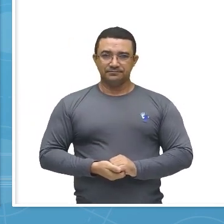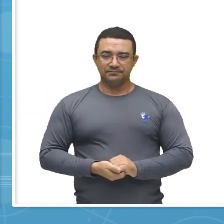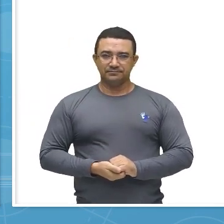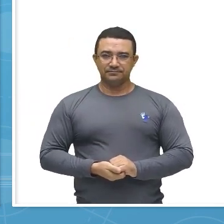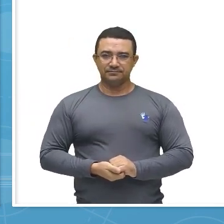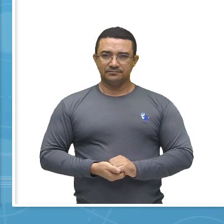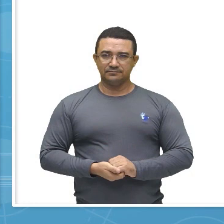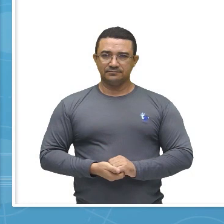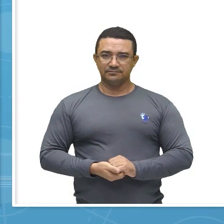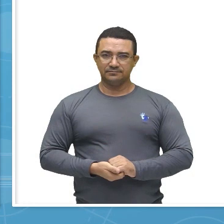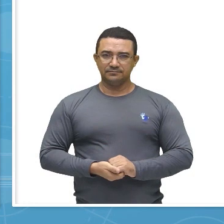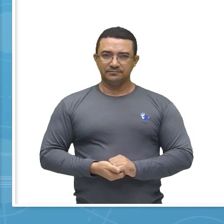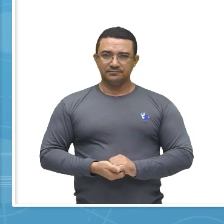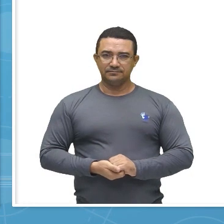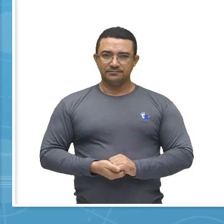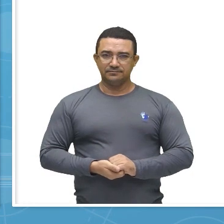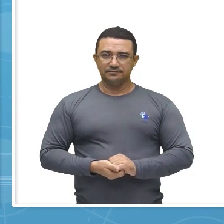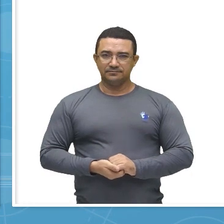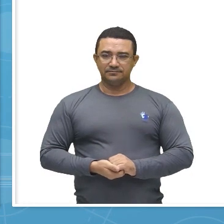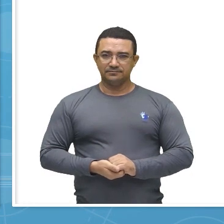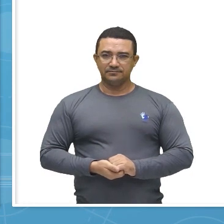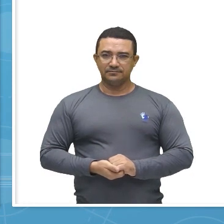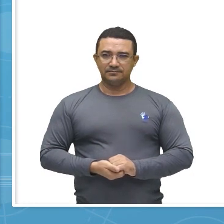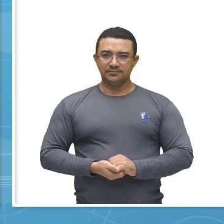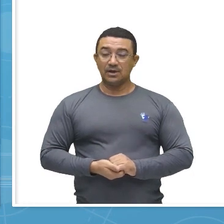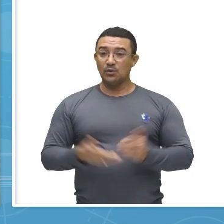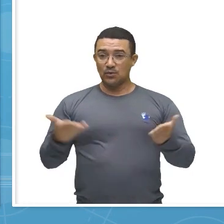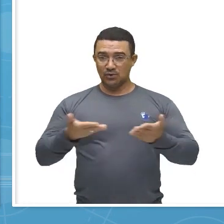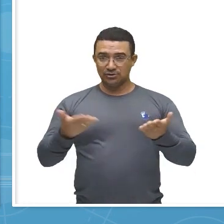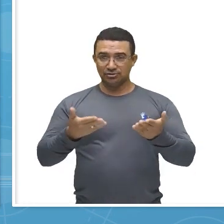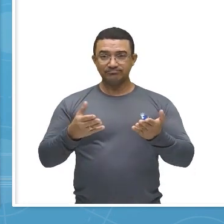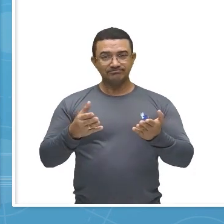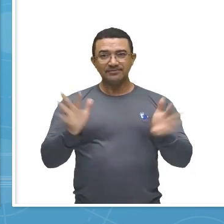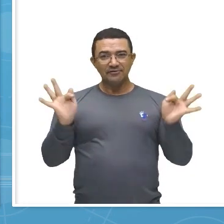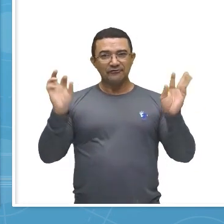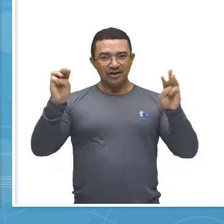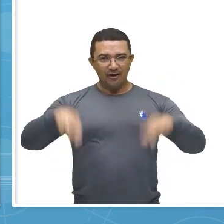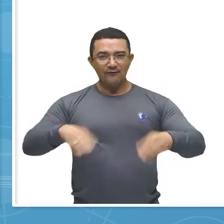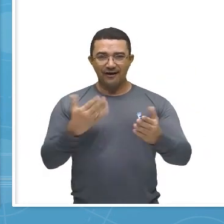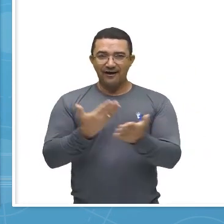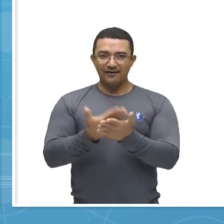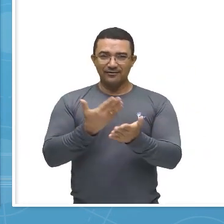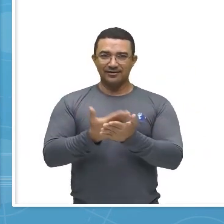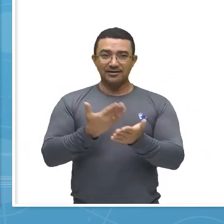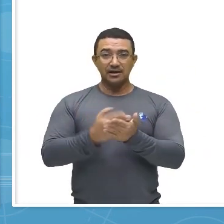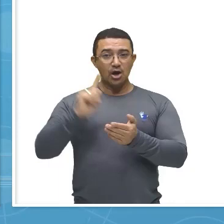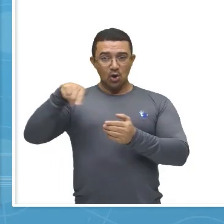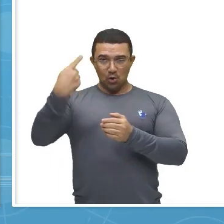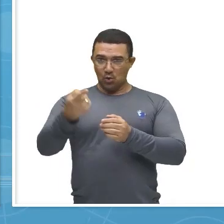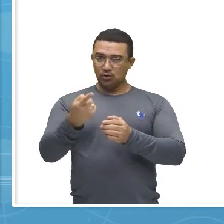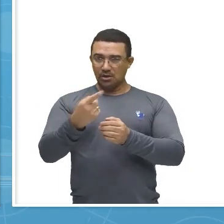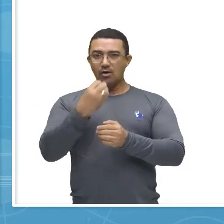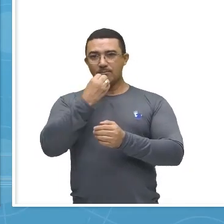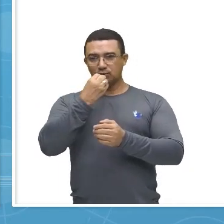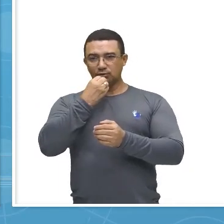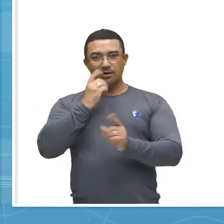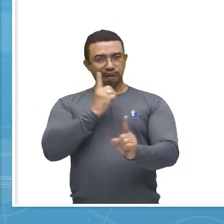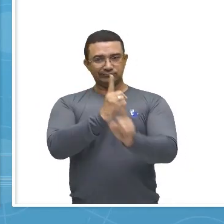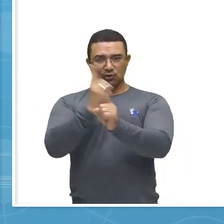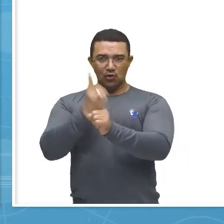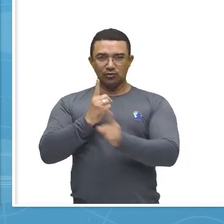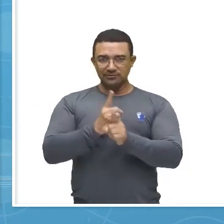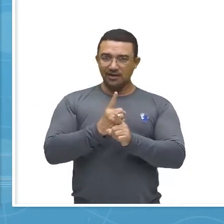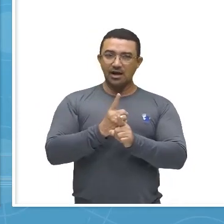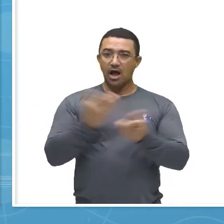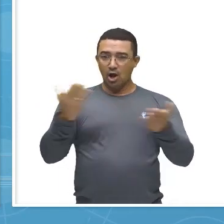Exatamente. Então, ficamos por aqui hoje, é isso, ficamos por aqui hoje e na próxima oportunidade nos encontramos. Fique